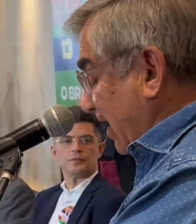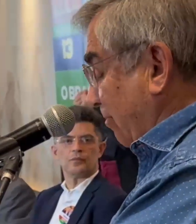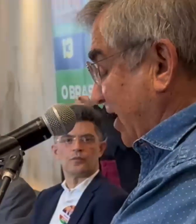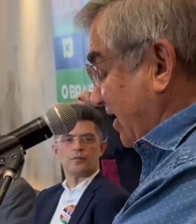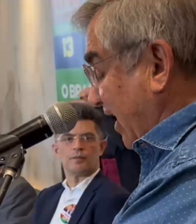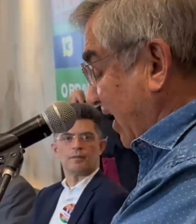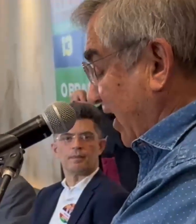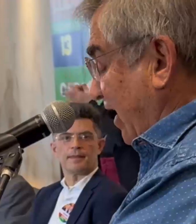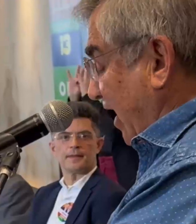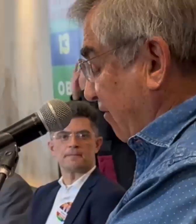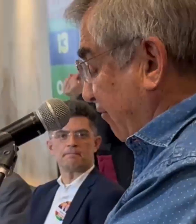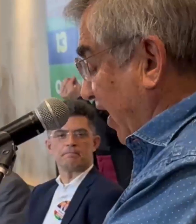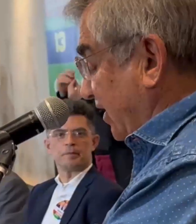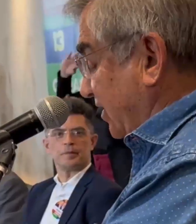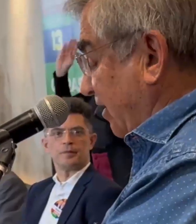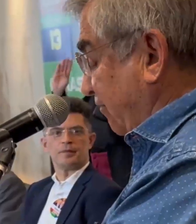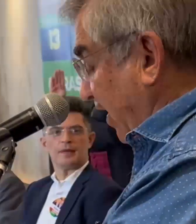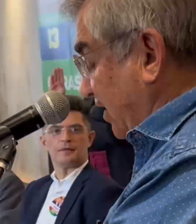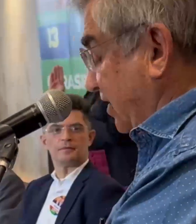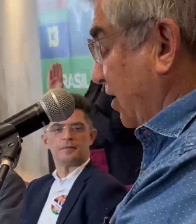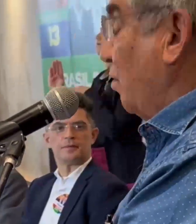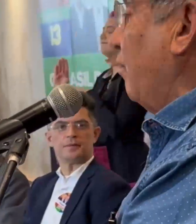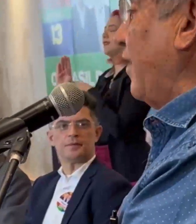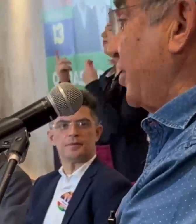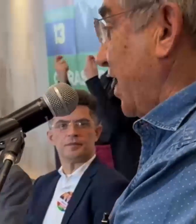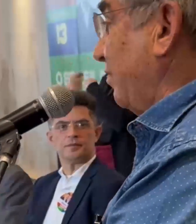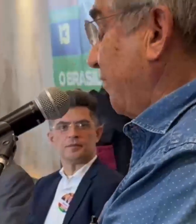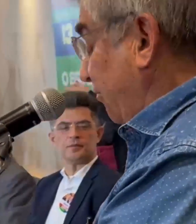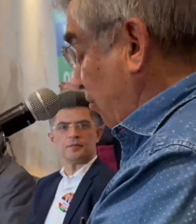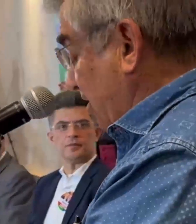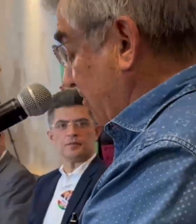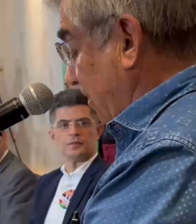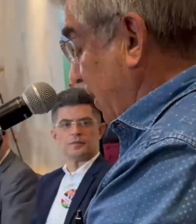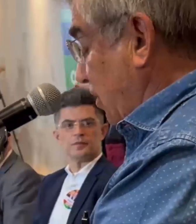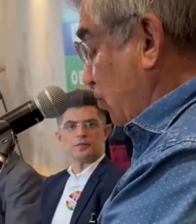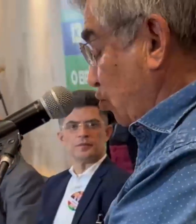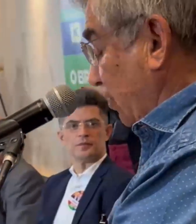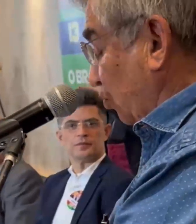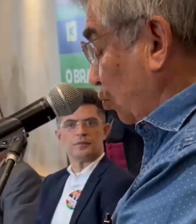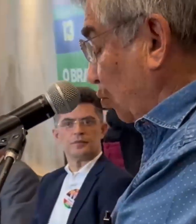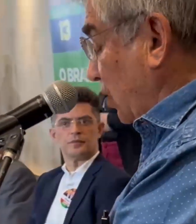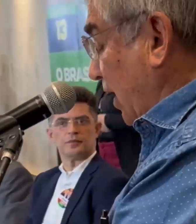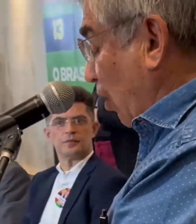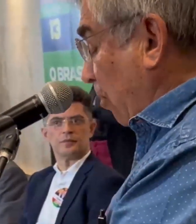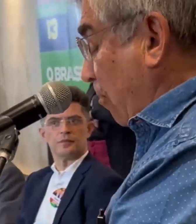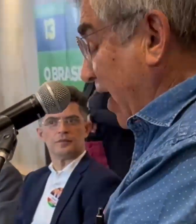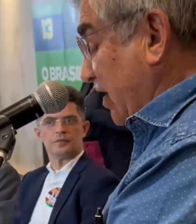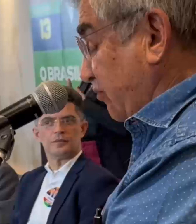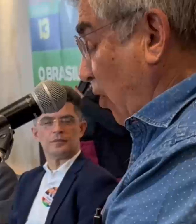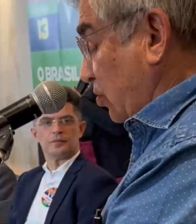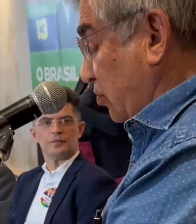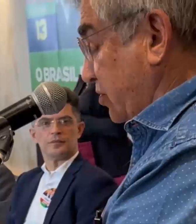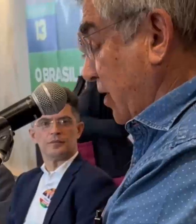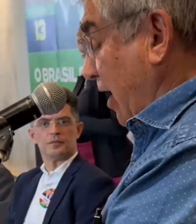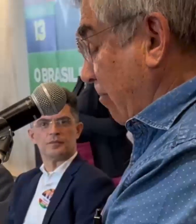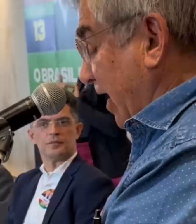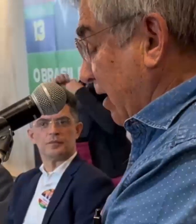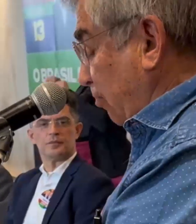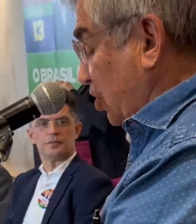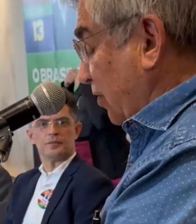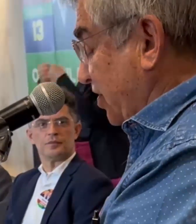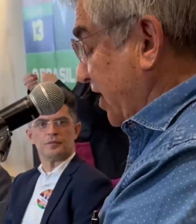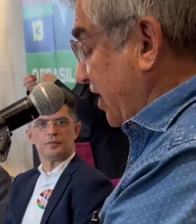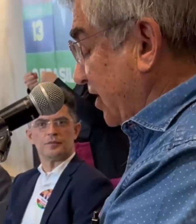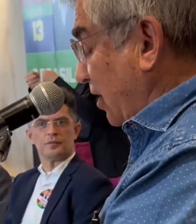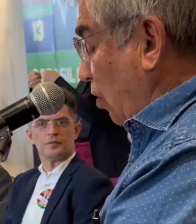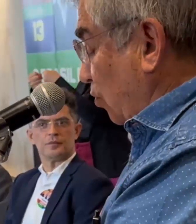família brasileira enfrente em frente o flagelo da Fome sobretudo não voltarei esforços para